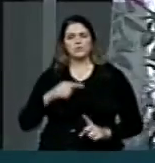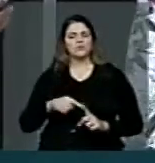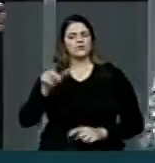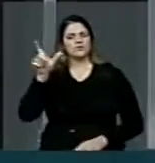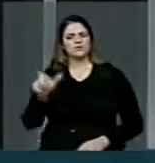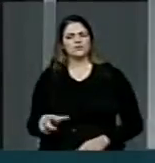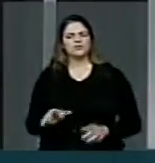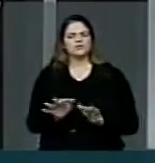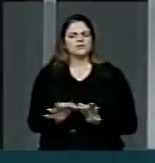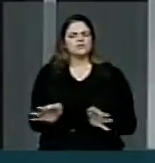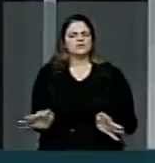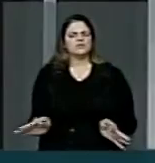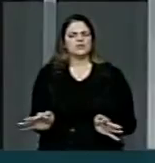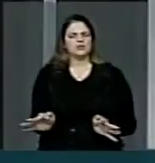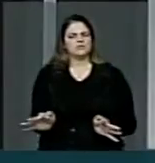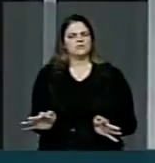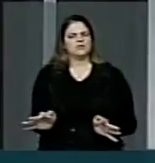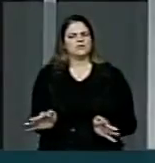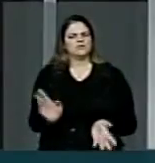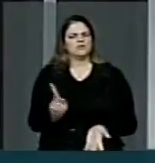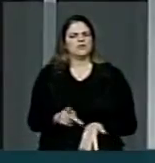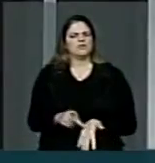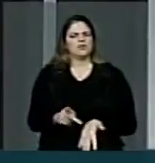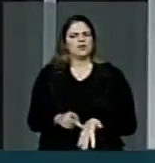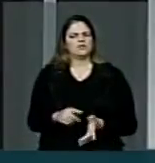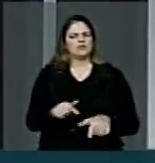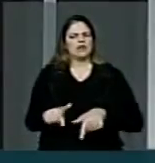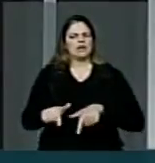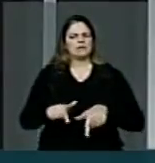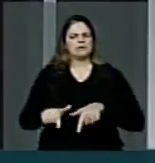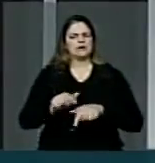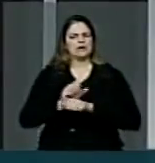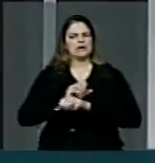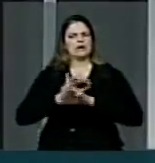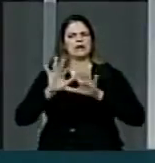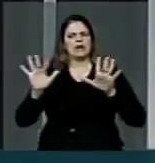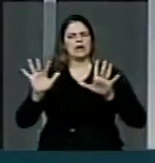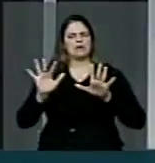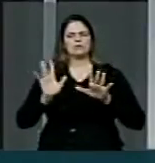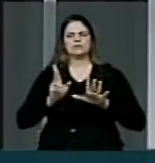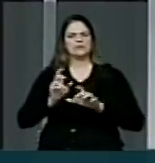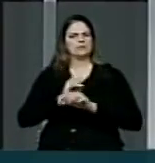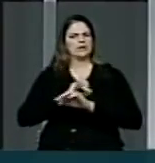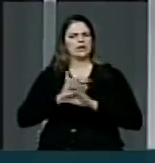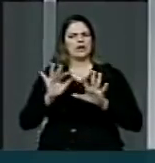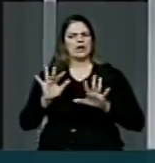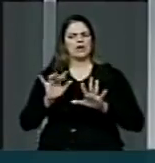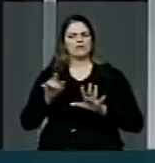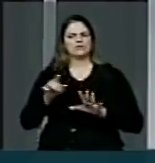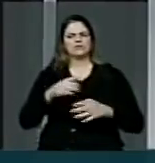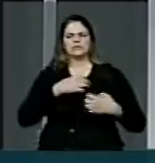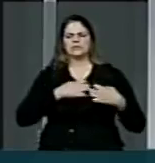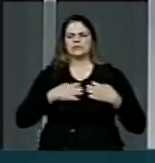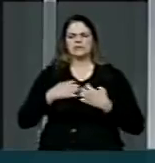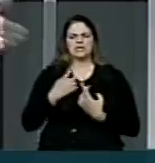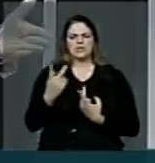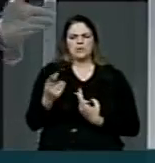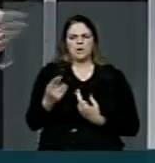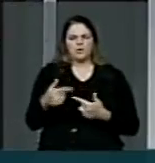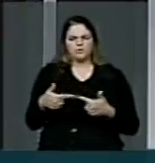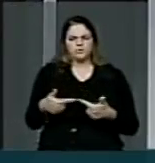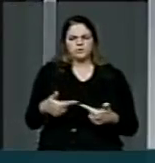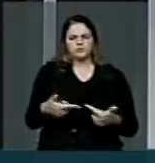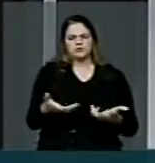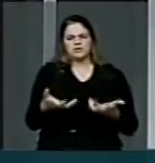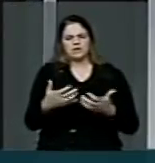é uma pessoa simples, humilde, trabalhador, claro, absolutamente claro, angustiado como nós